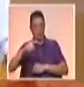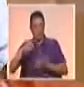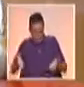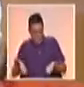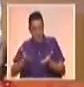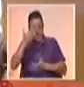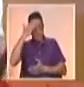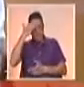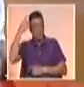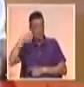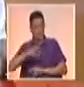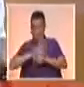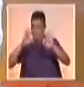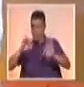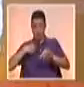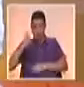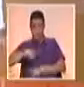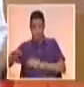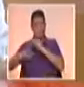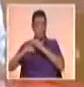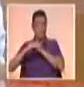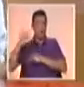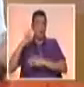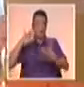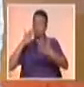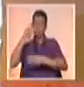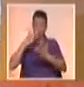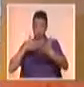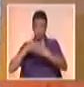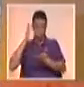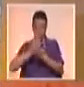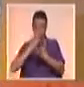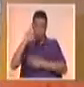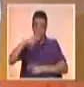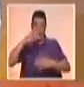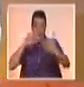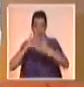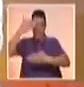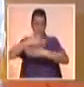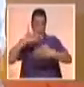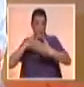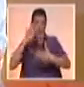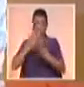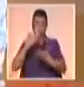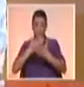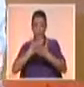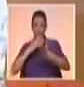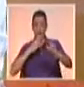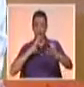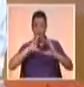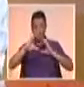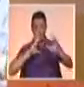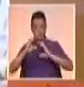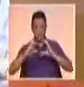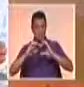todas as capacidades intelectuais que qualquer um de nós tem. Sim. A única barreira que têm é a língua. E é tão fácil, se calhar, vencer essa barreira e dar-lhes uma